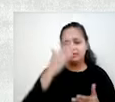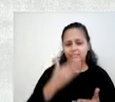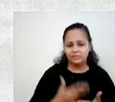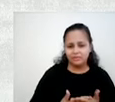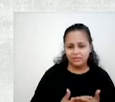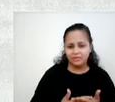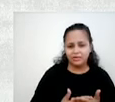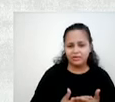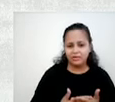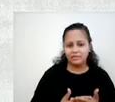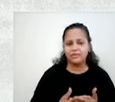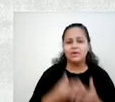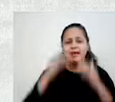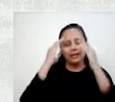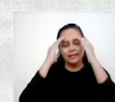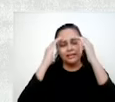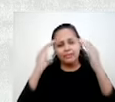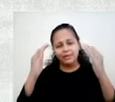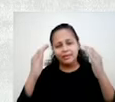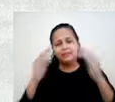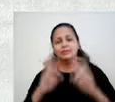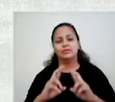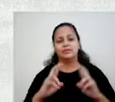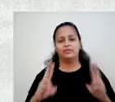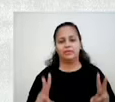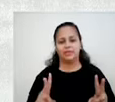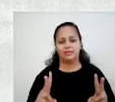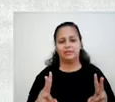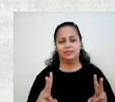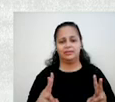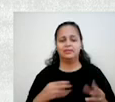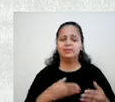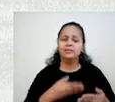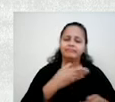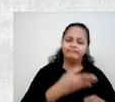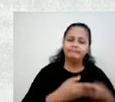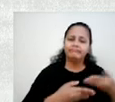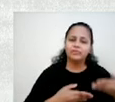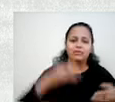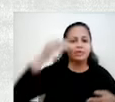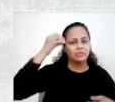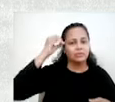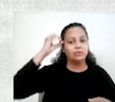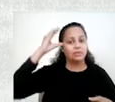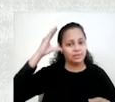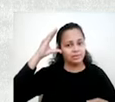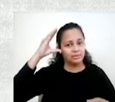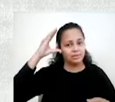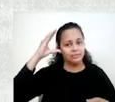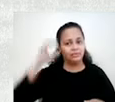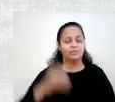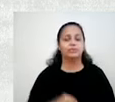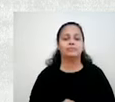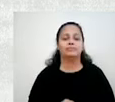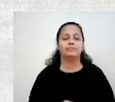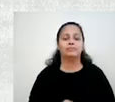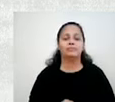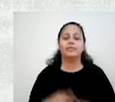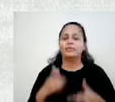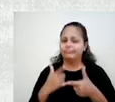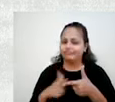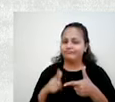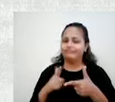e tradições, respeitando as diferenças e trocando conhecimentos, certo? Os